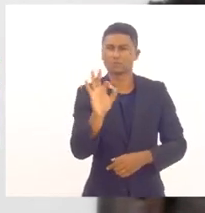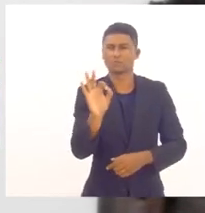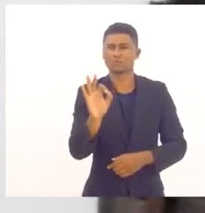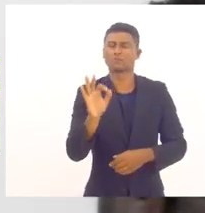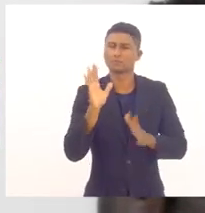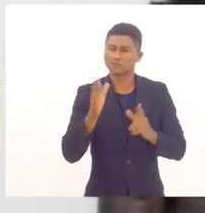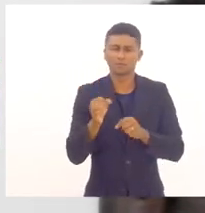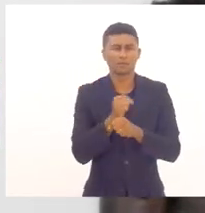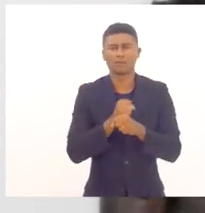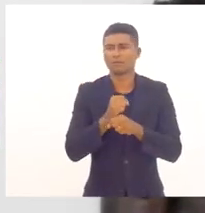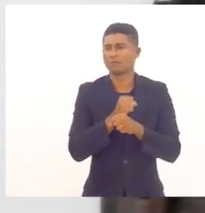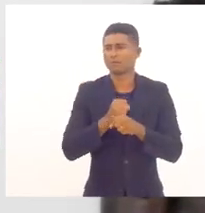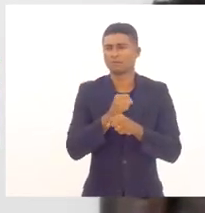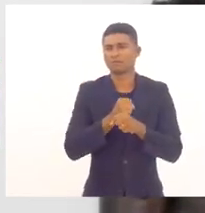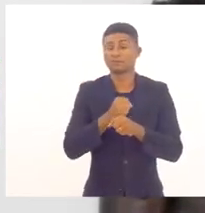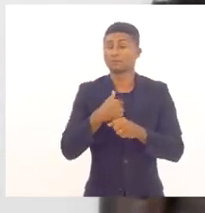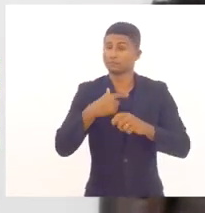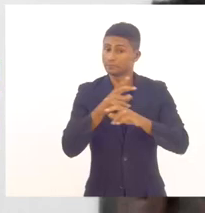Paulão.